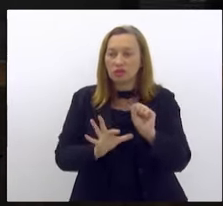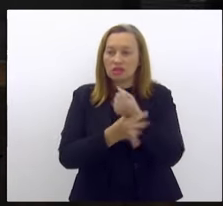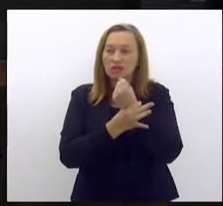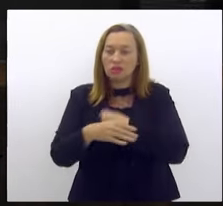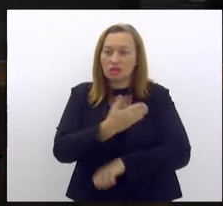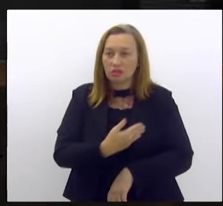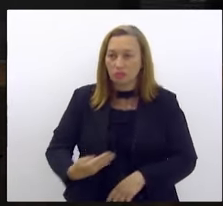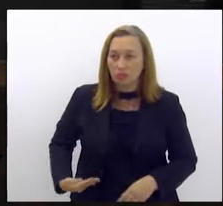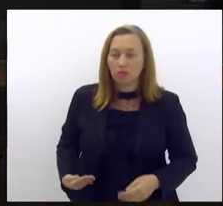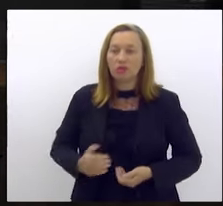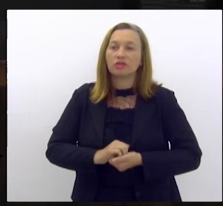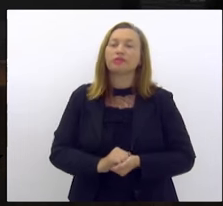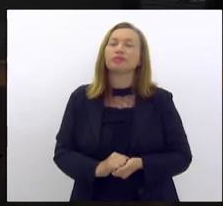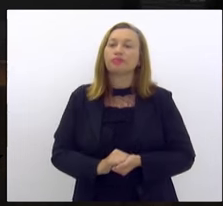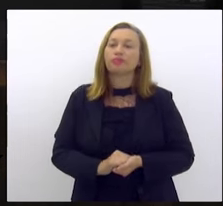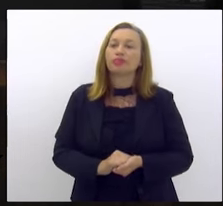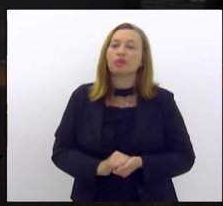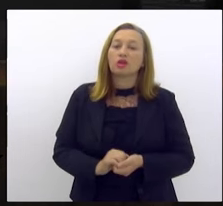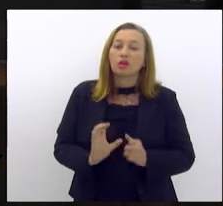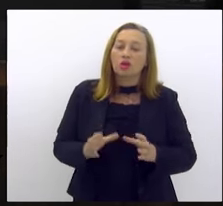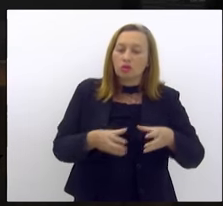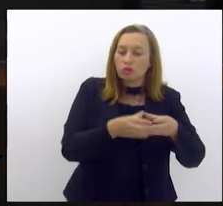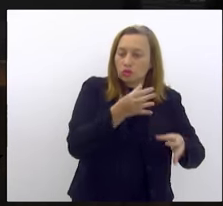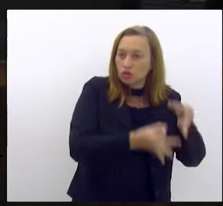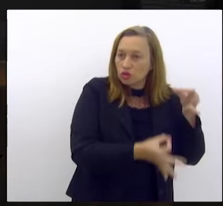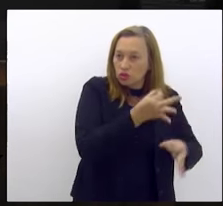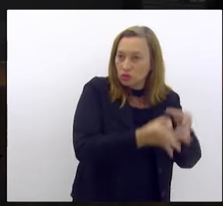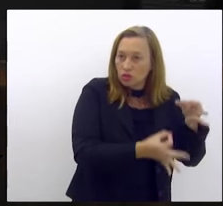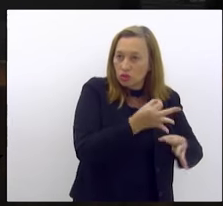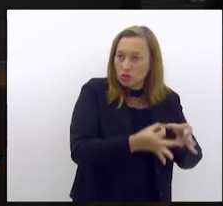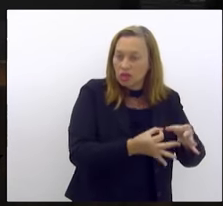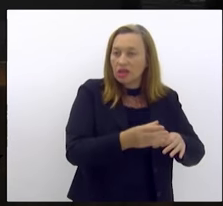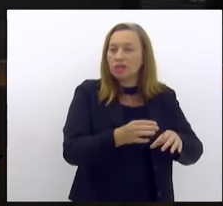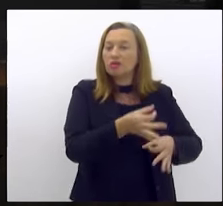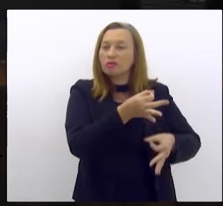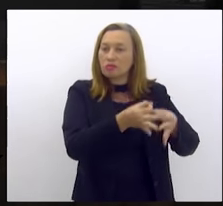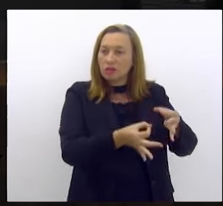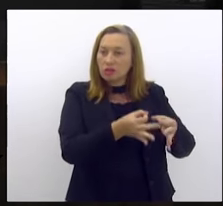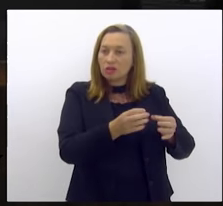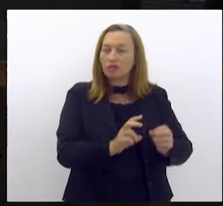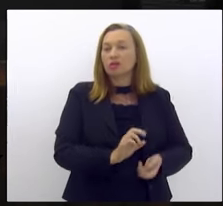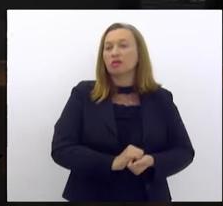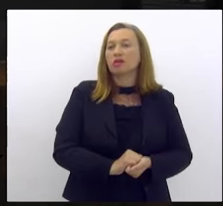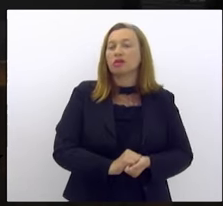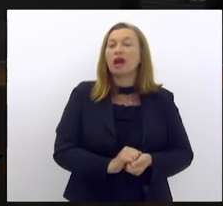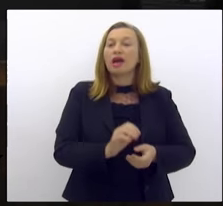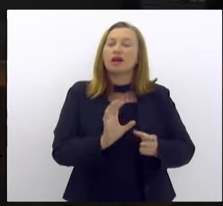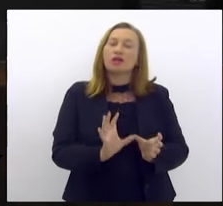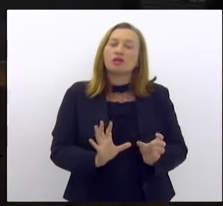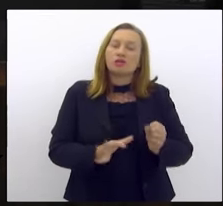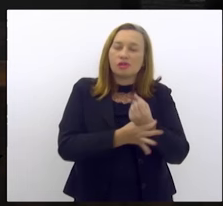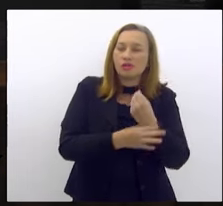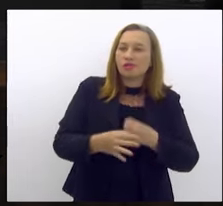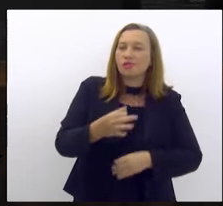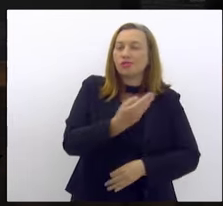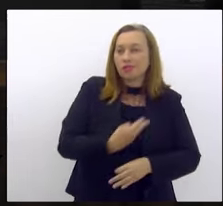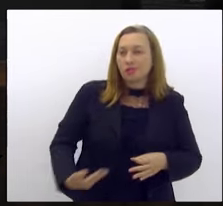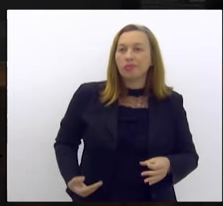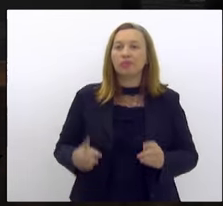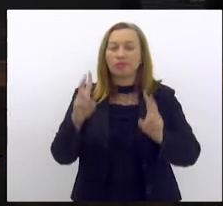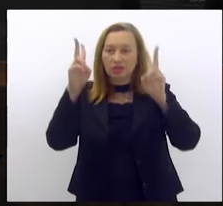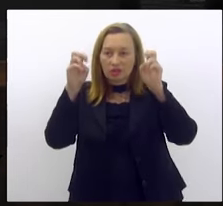Pública. Pareceres das comissões Constituição e Justiça pela Juridicidade e de Segurança Pública e Assuntos de